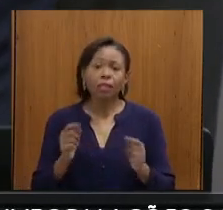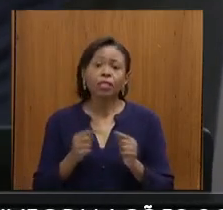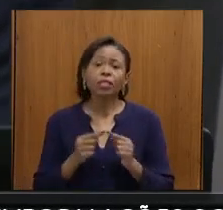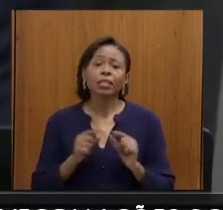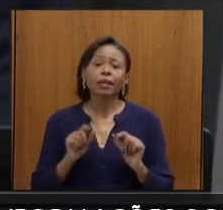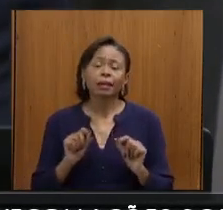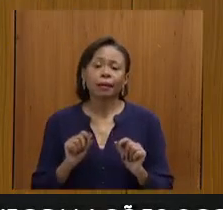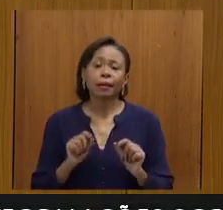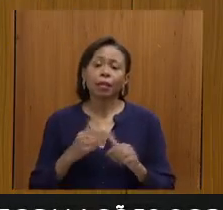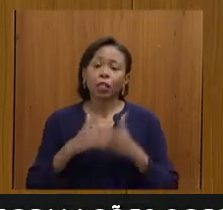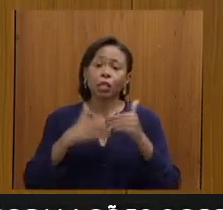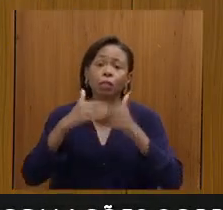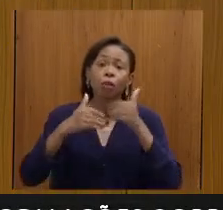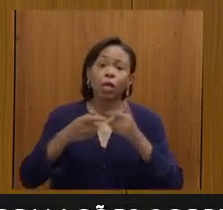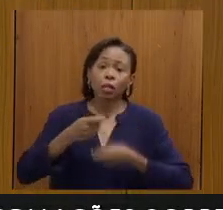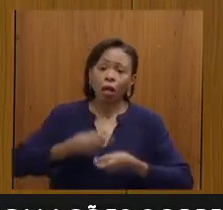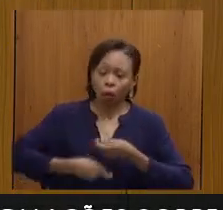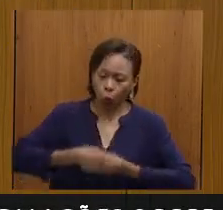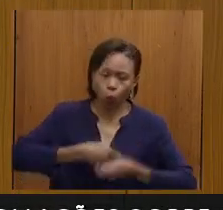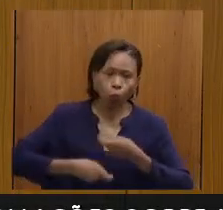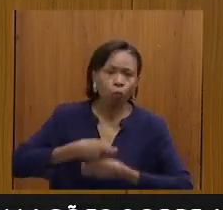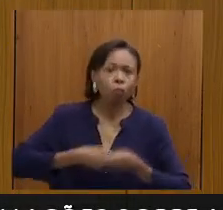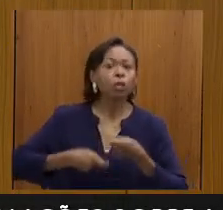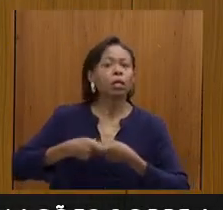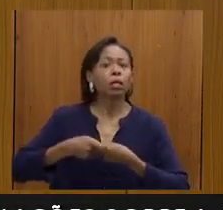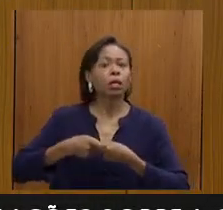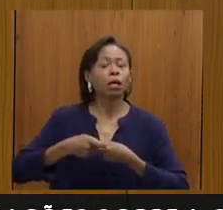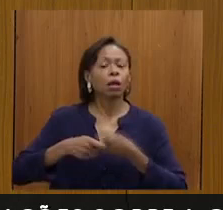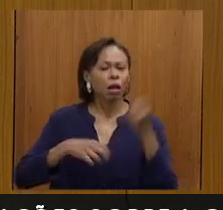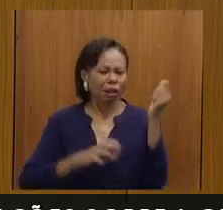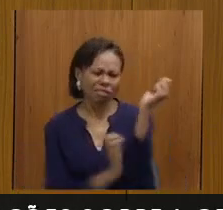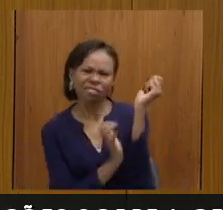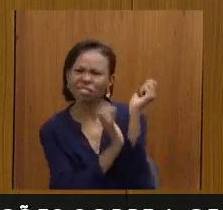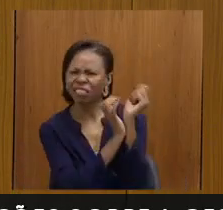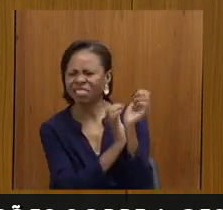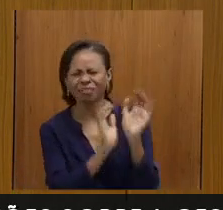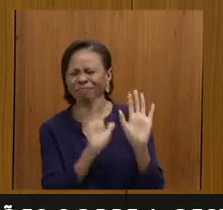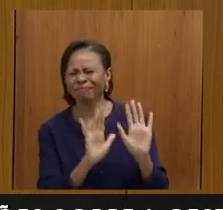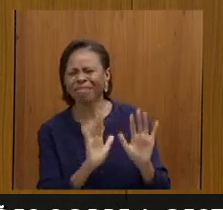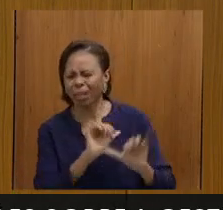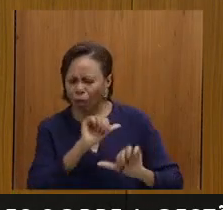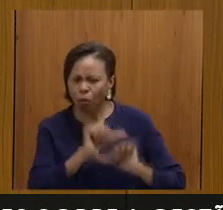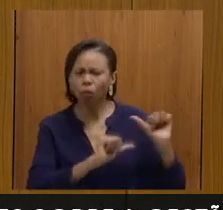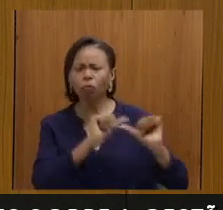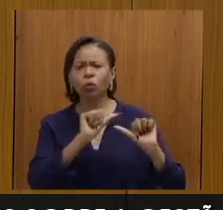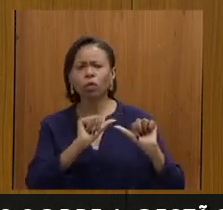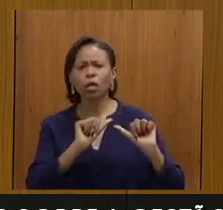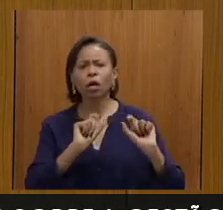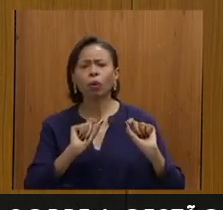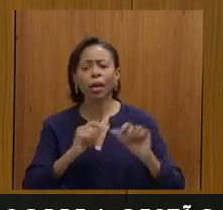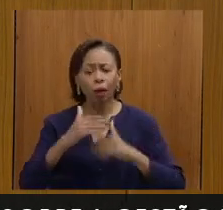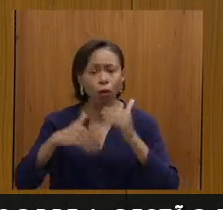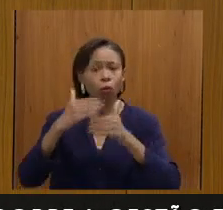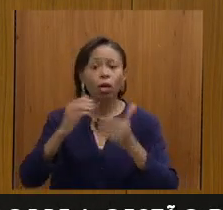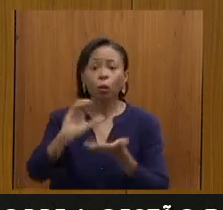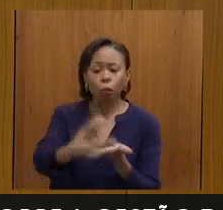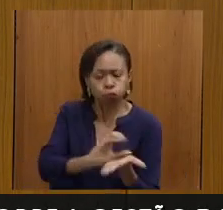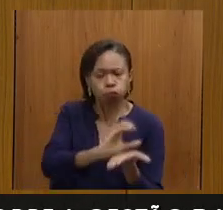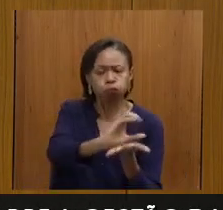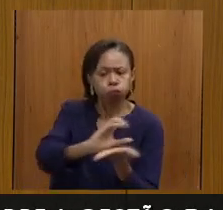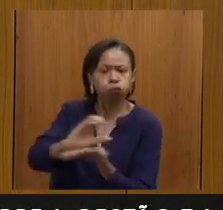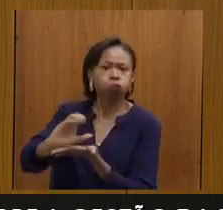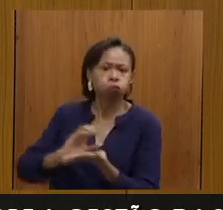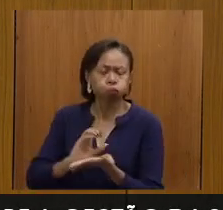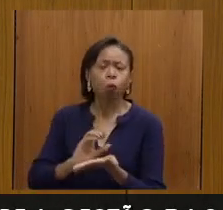de crescimento da economia, de desburocratizar investimento, de coisas que vão gerar investimentos e gerar